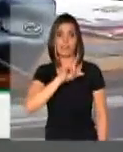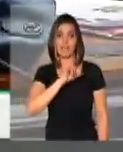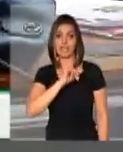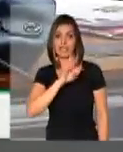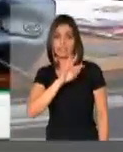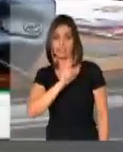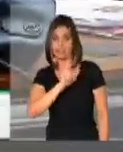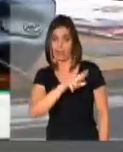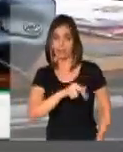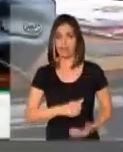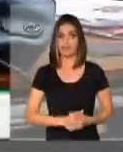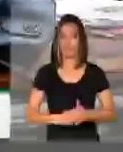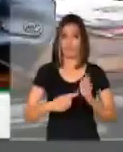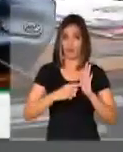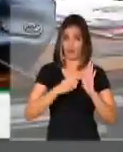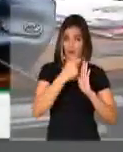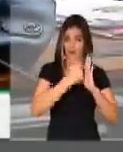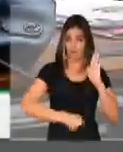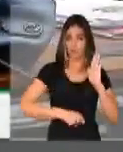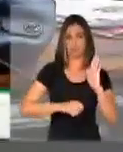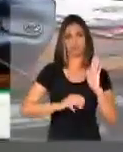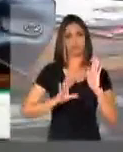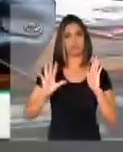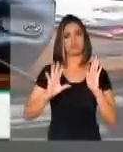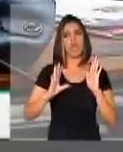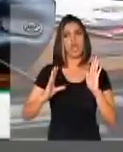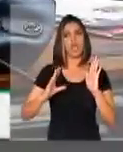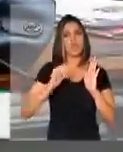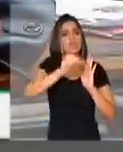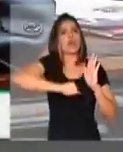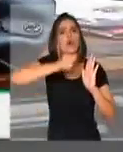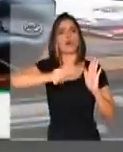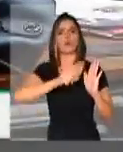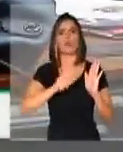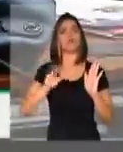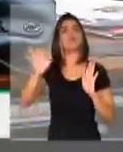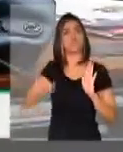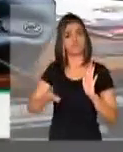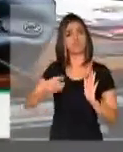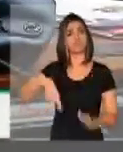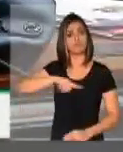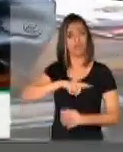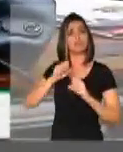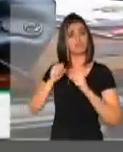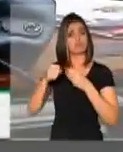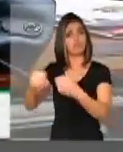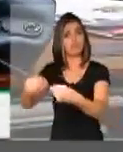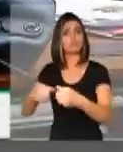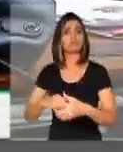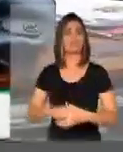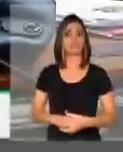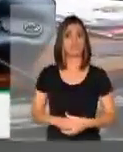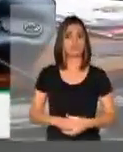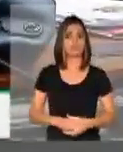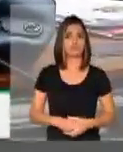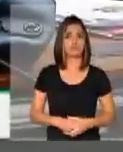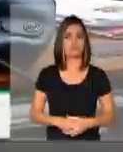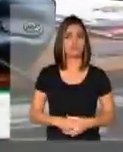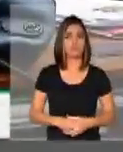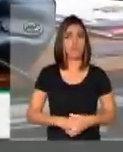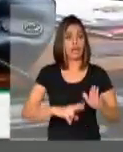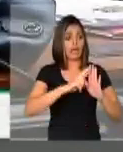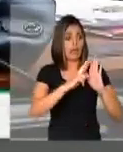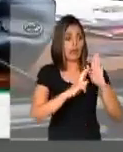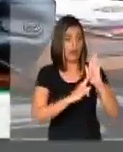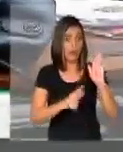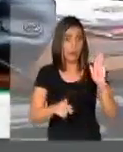A PEC não altera, e está correto, nós estamos defendendo, não altera os